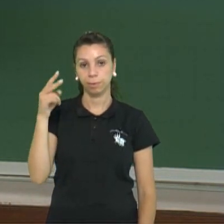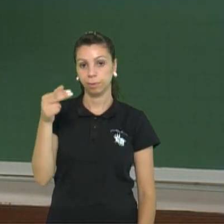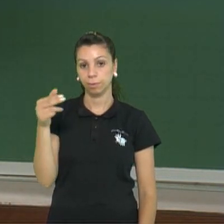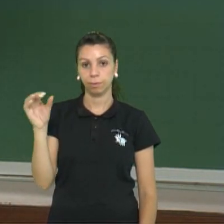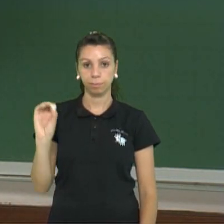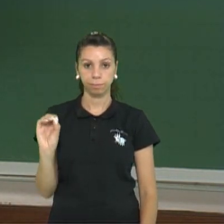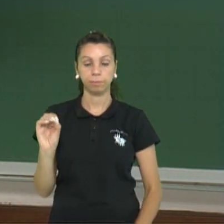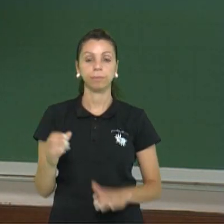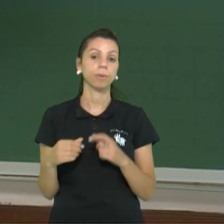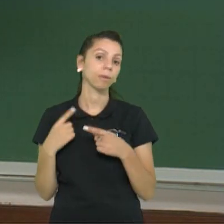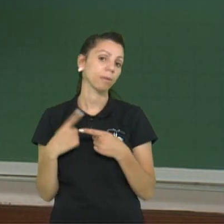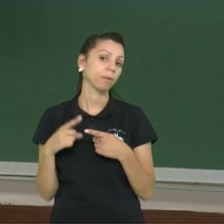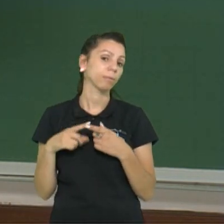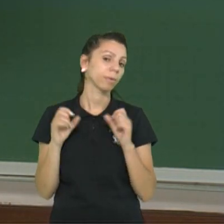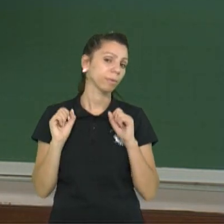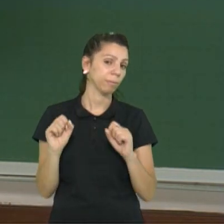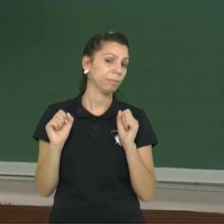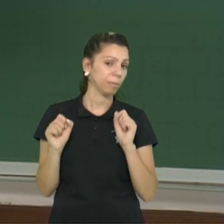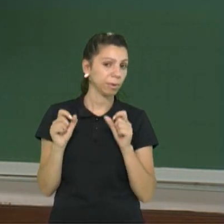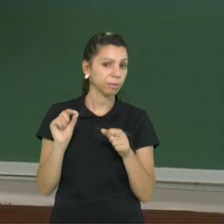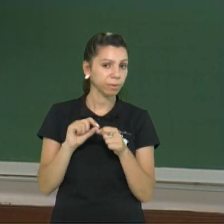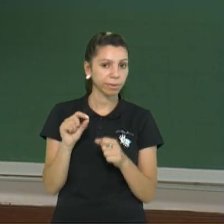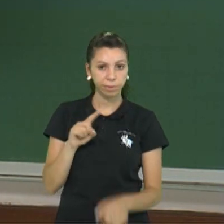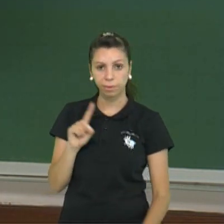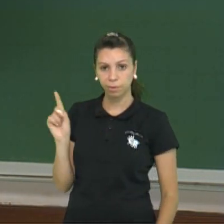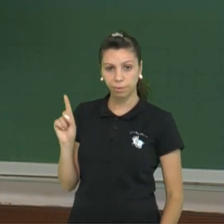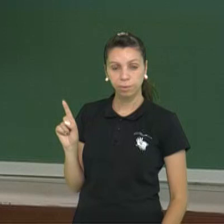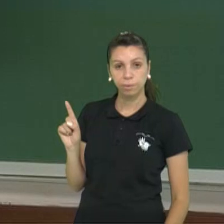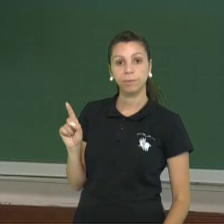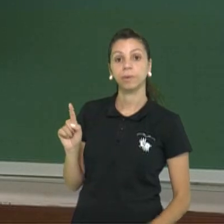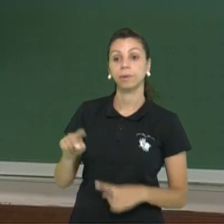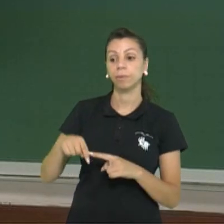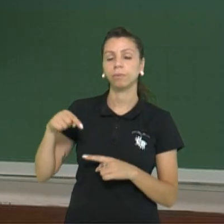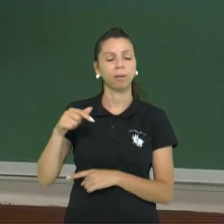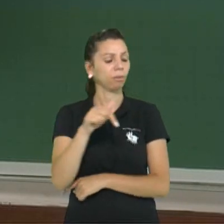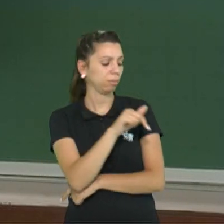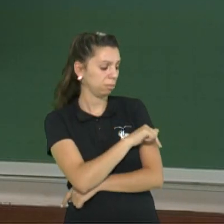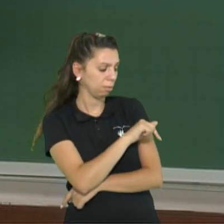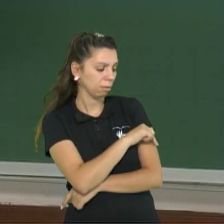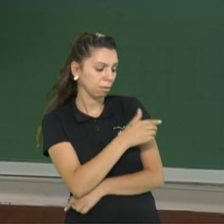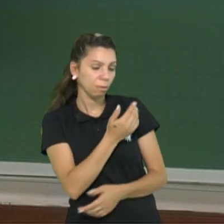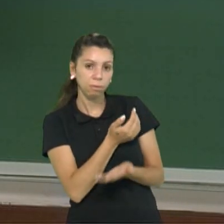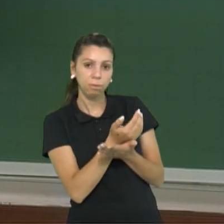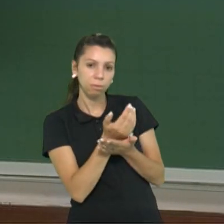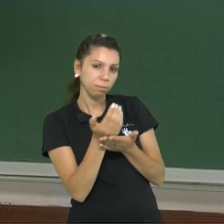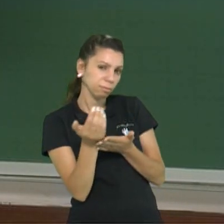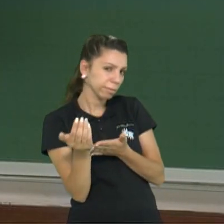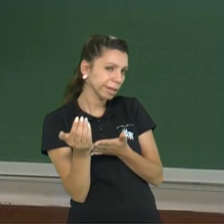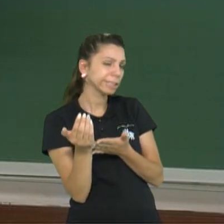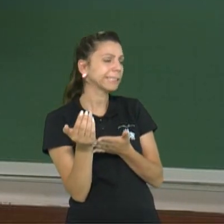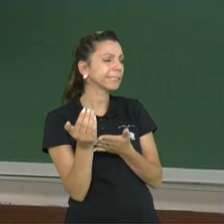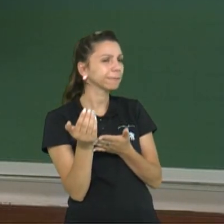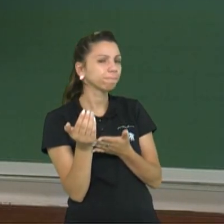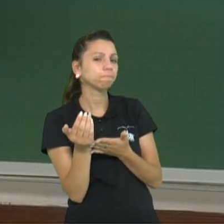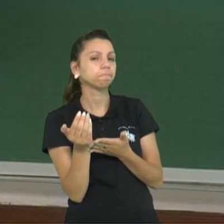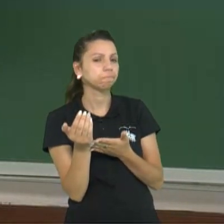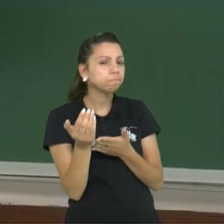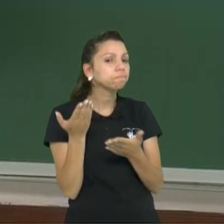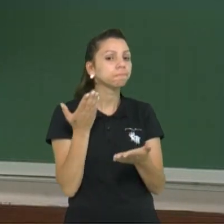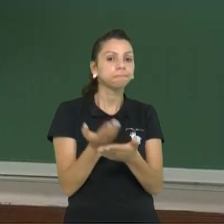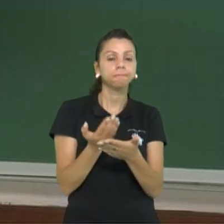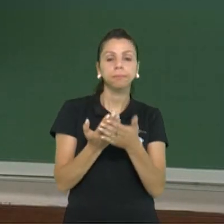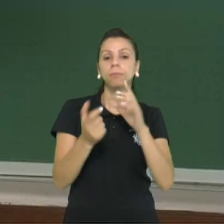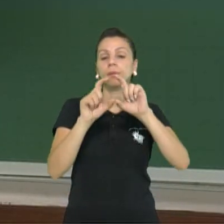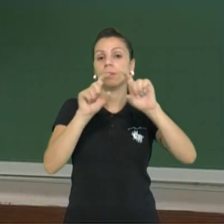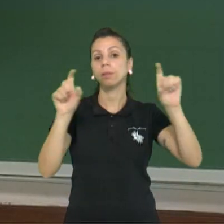a zero. Por que eu posso fazer isso, né? Lá no 7º ano, quando você começa a ver equação, você aprende